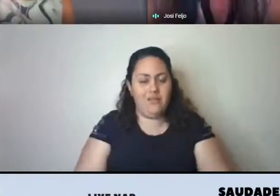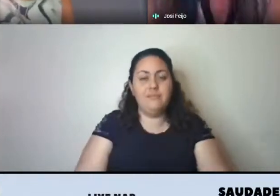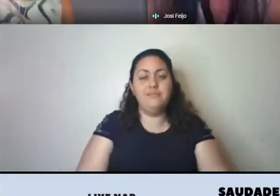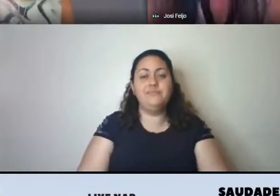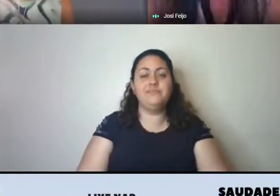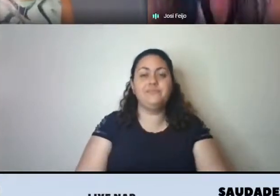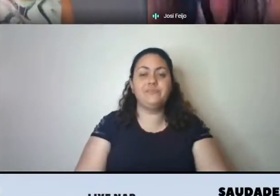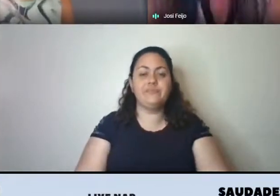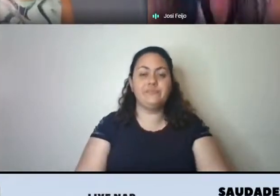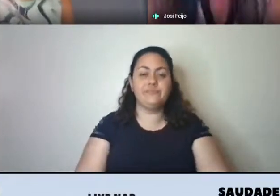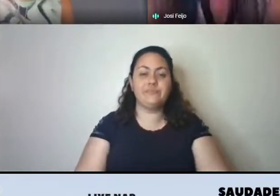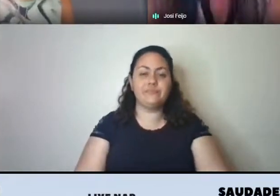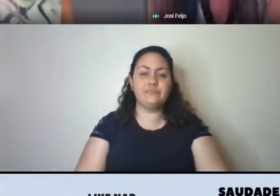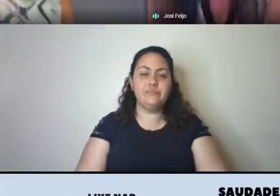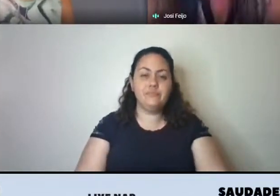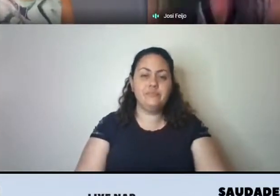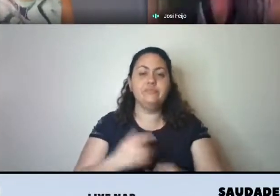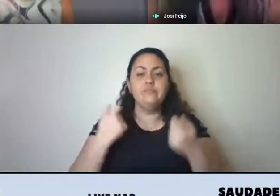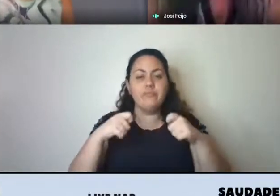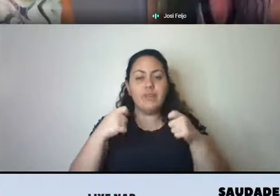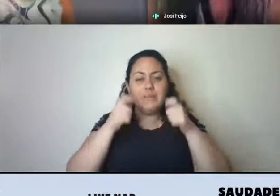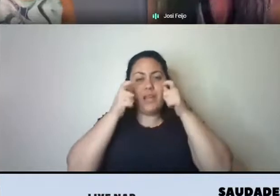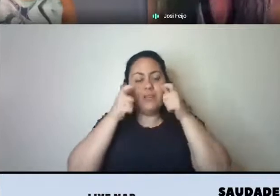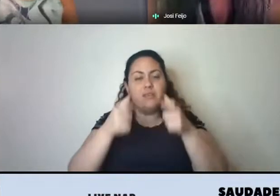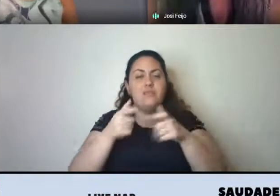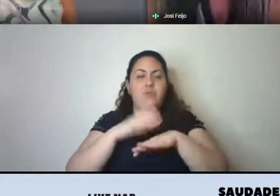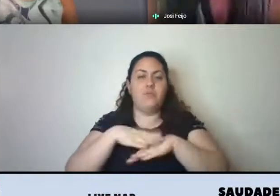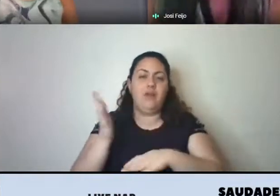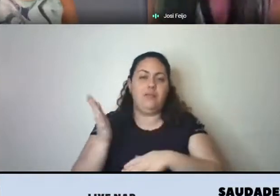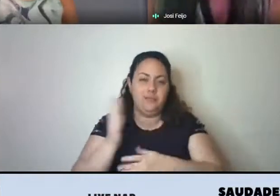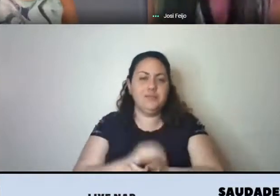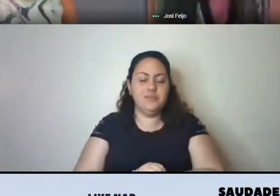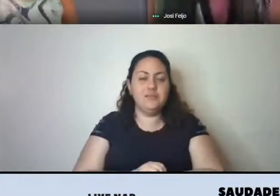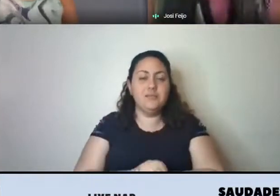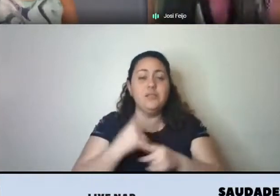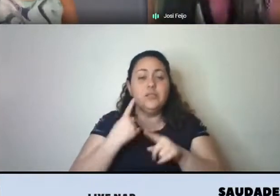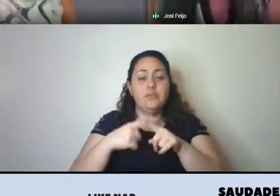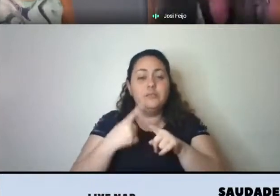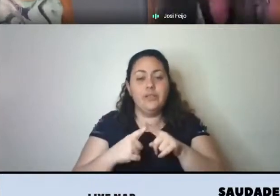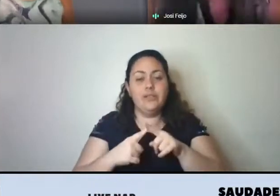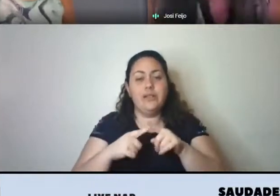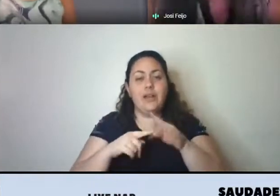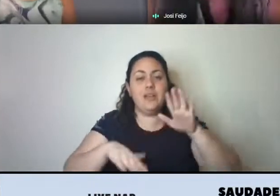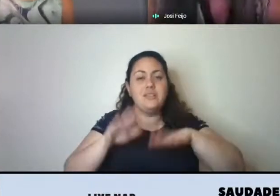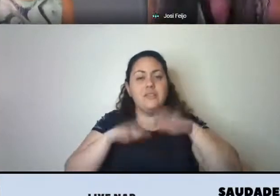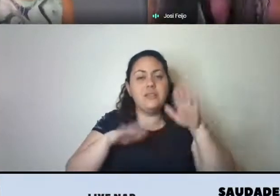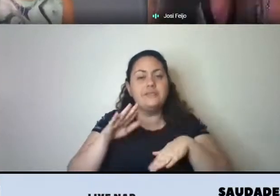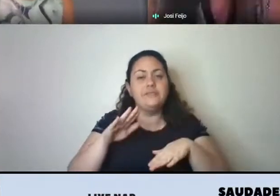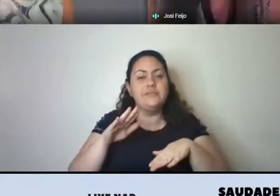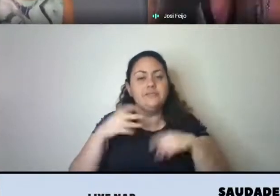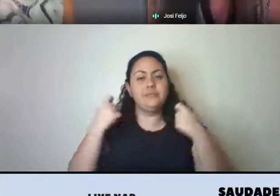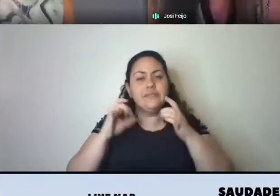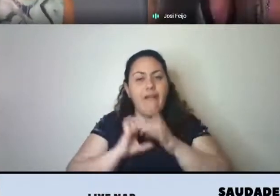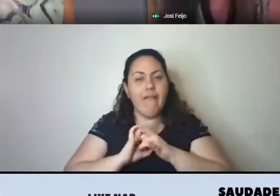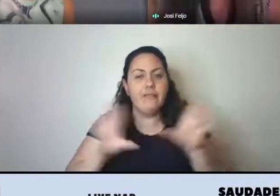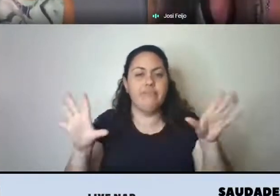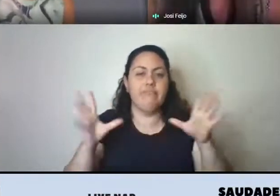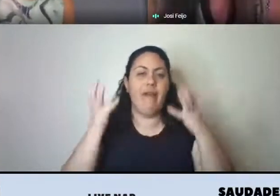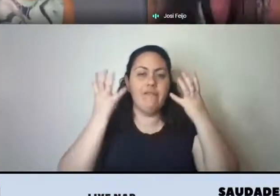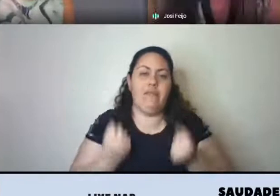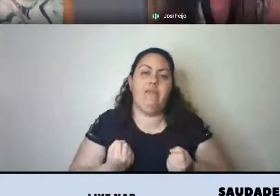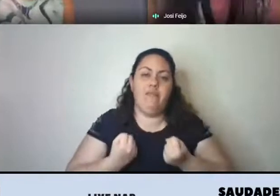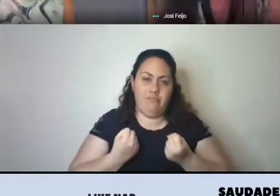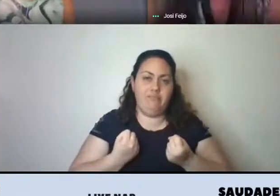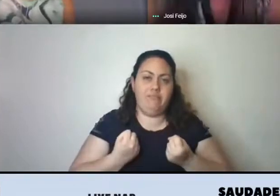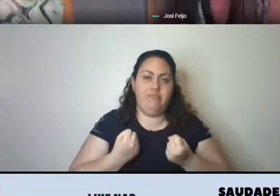assim, ter um olhar mais aguçado, né? Para ver se a gente está se realmente se permitindo sentir, né? Se a gente não está fugindo,